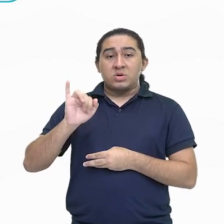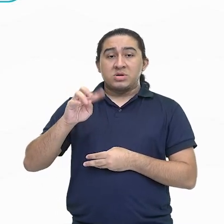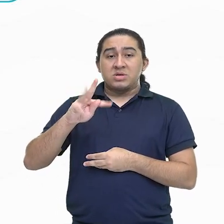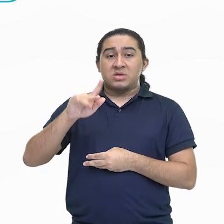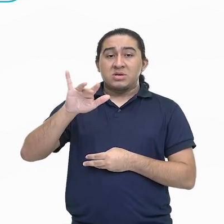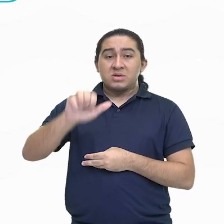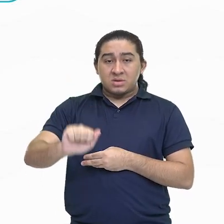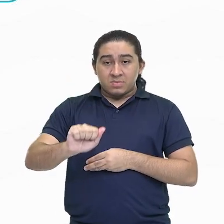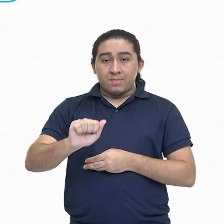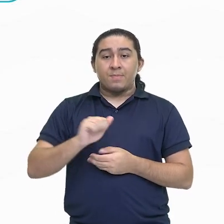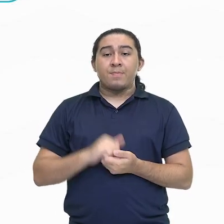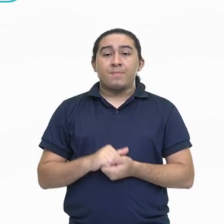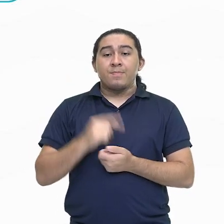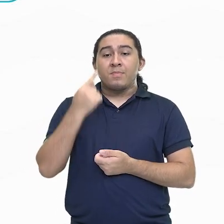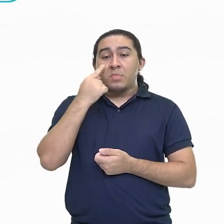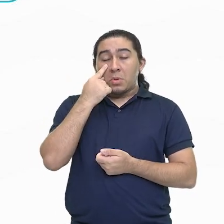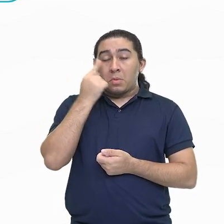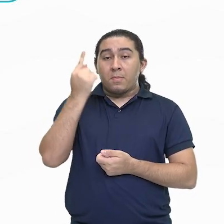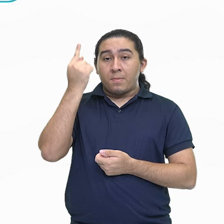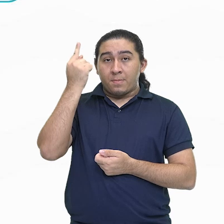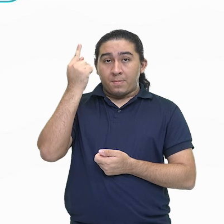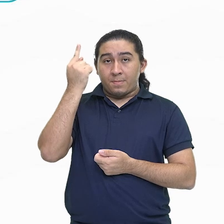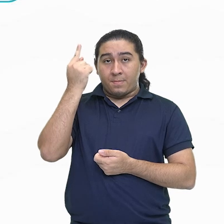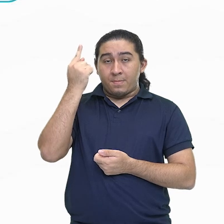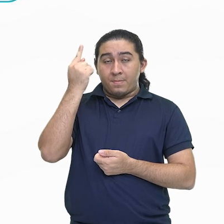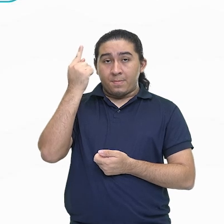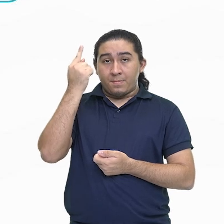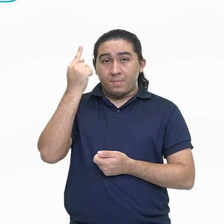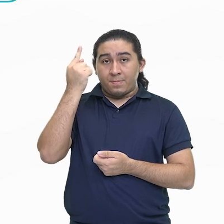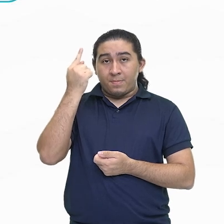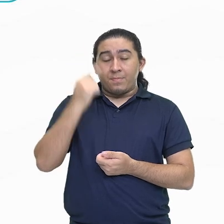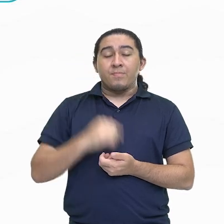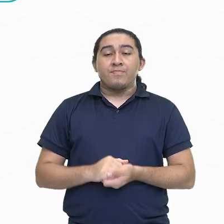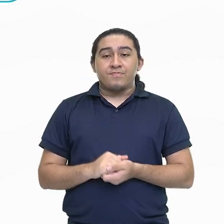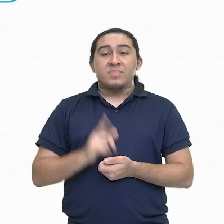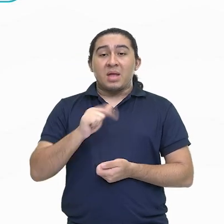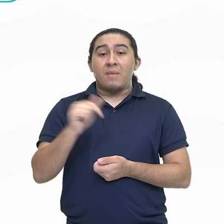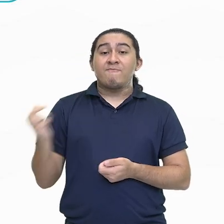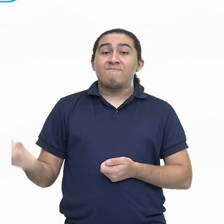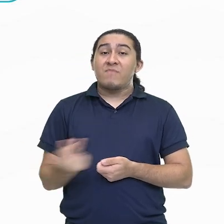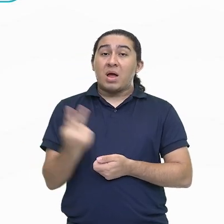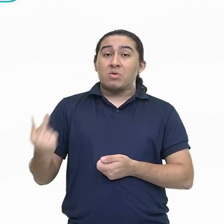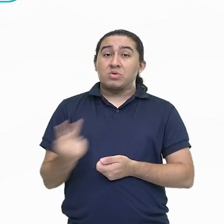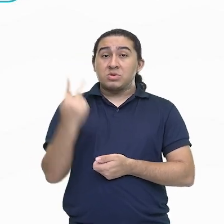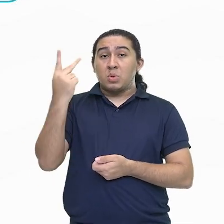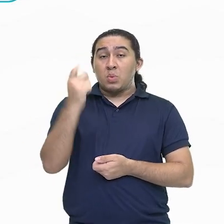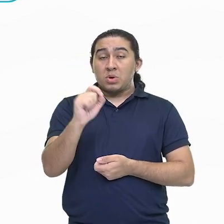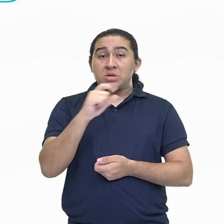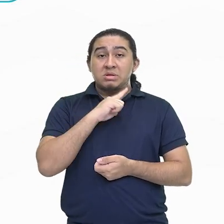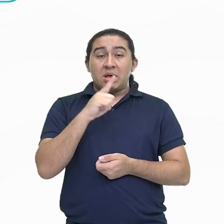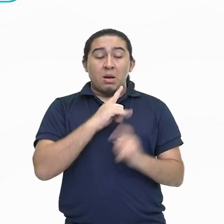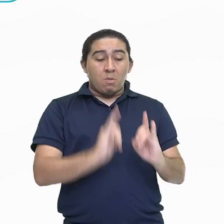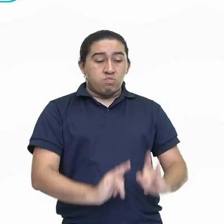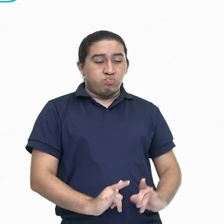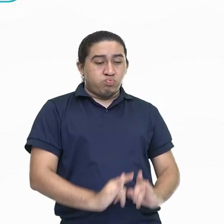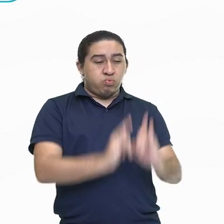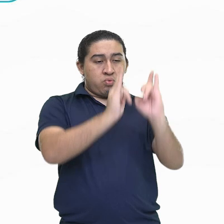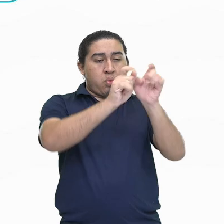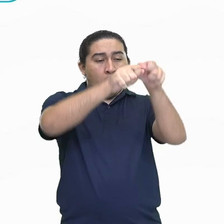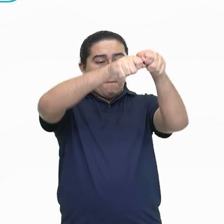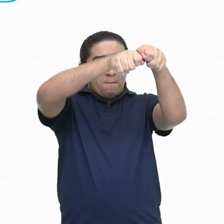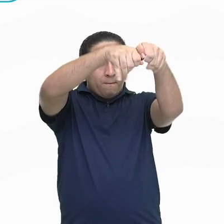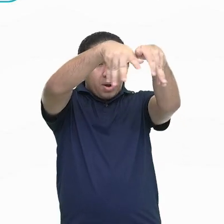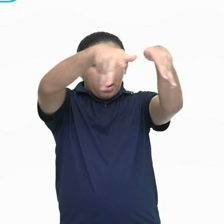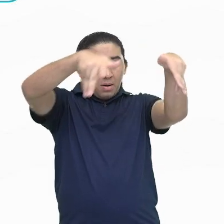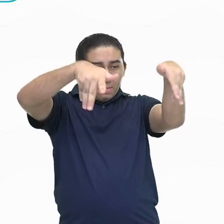jônica, no sentido de uma maior valorização da ornamentação. Tendência marcante